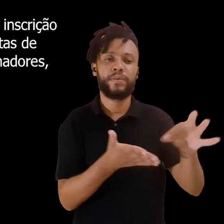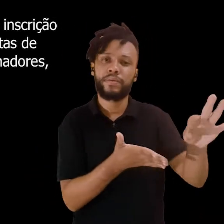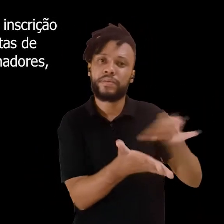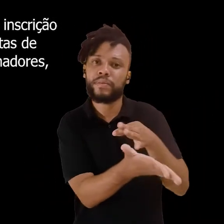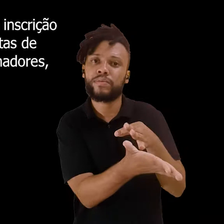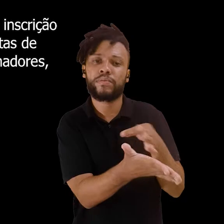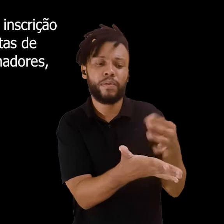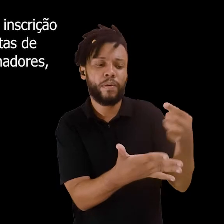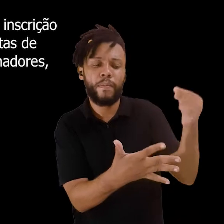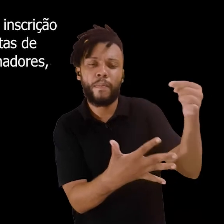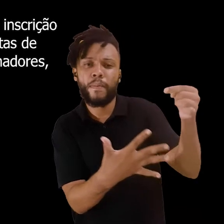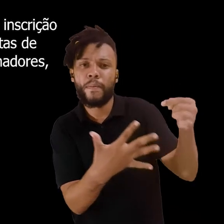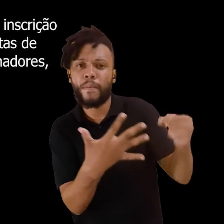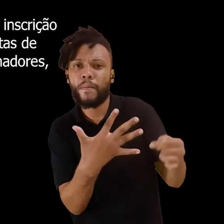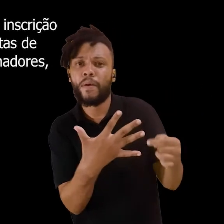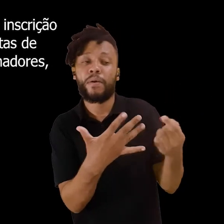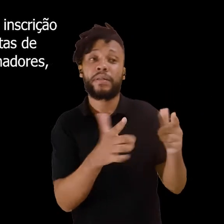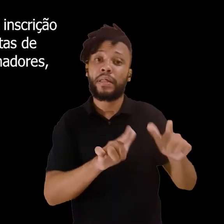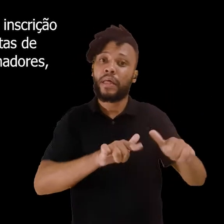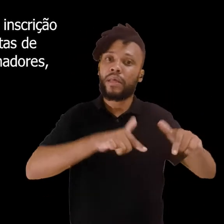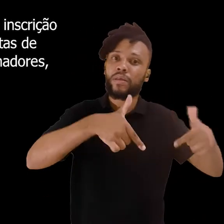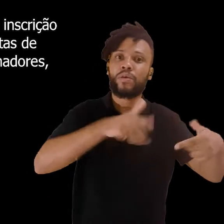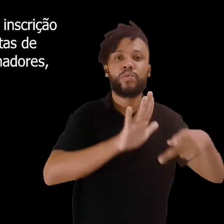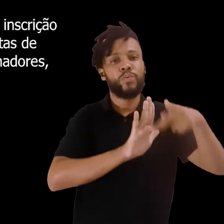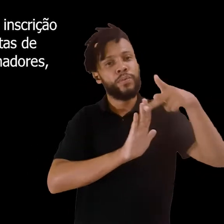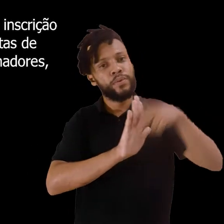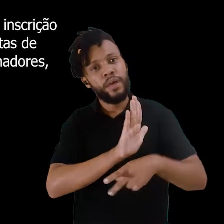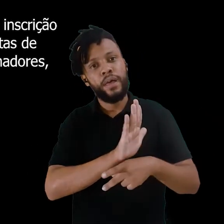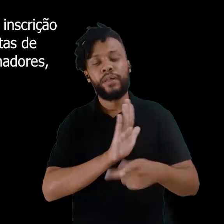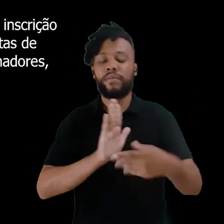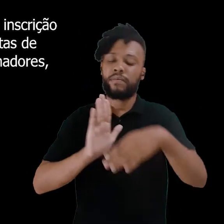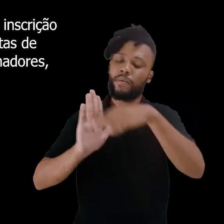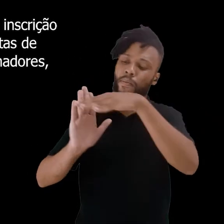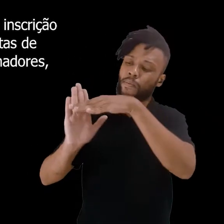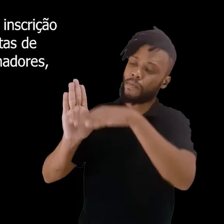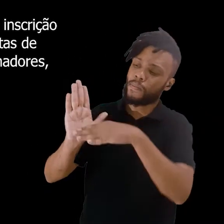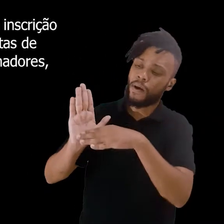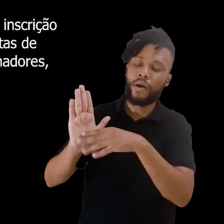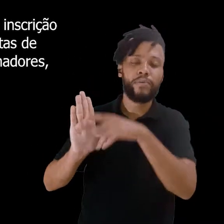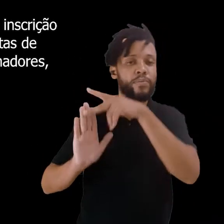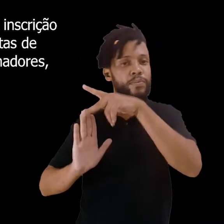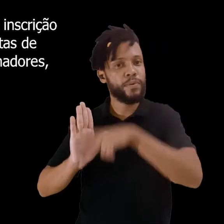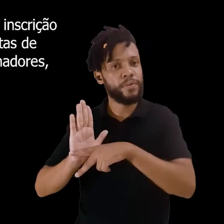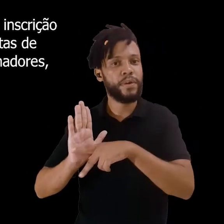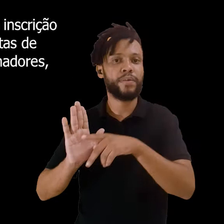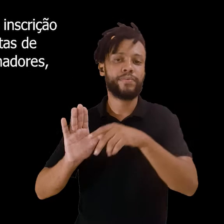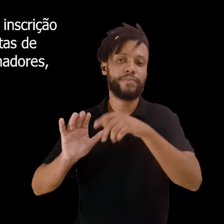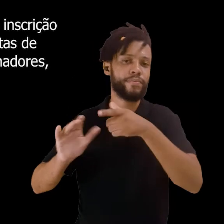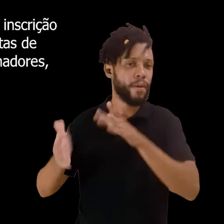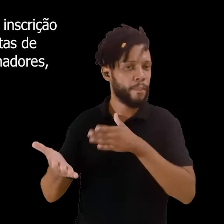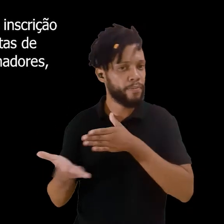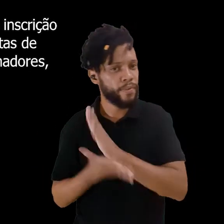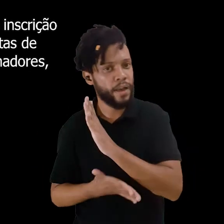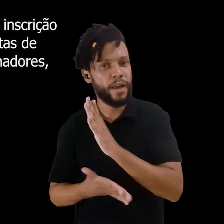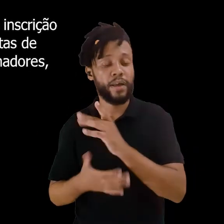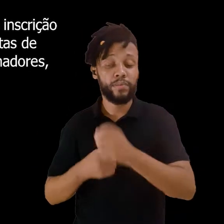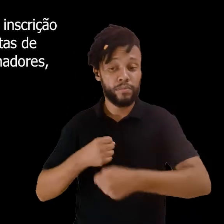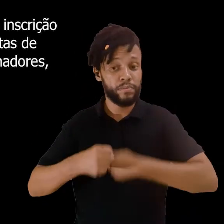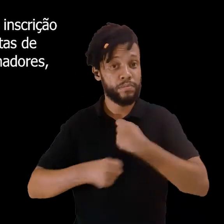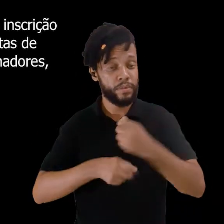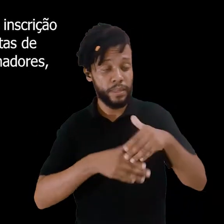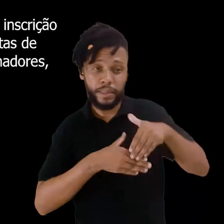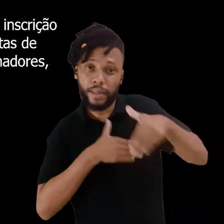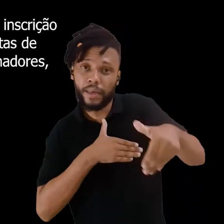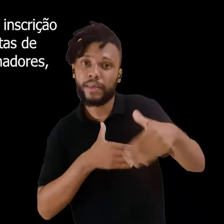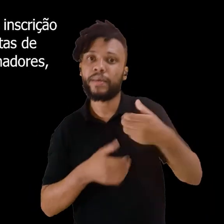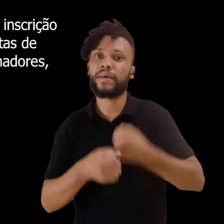vai utilizar durante a execução do seu projeto, as listas dos projetos aprovados nesse ano e nos anos anteriores, os